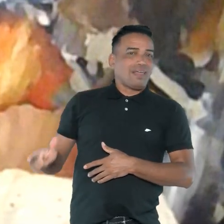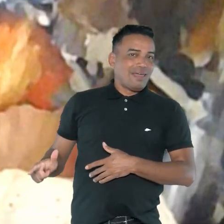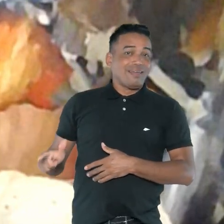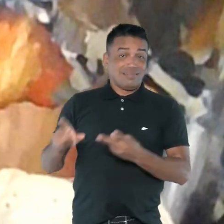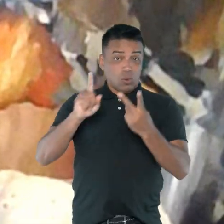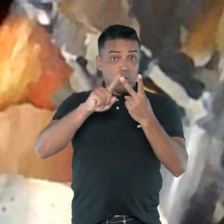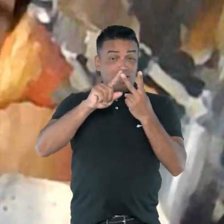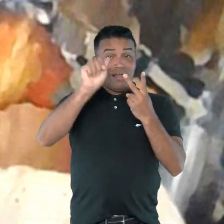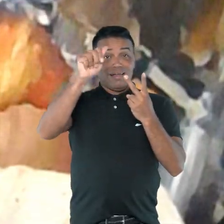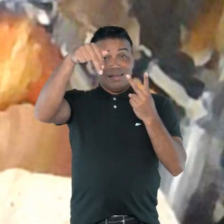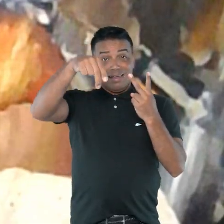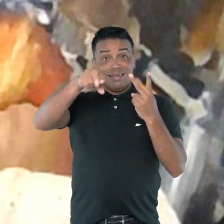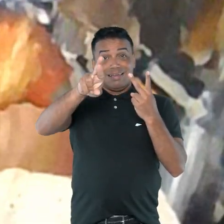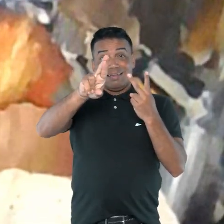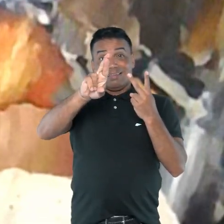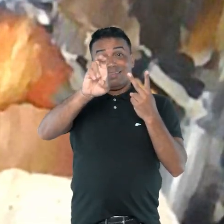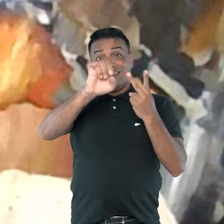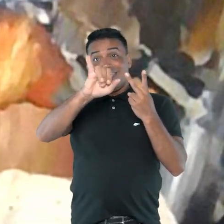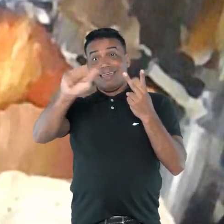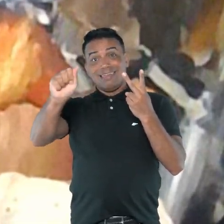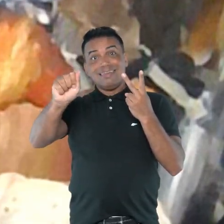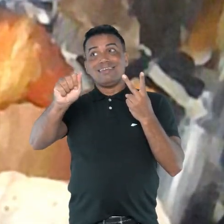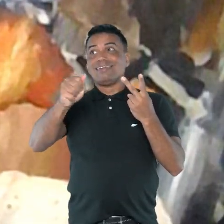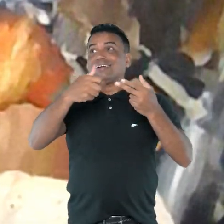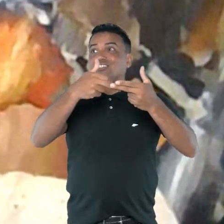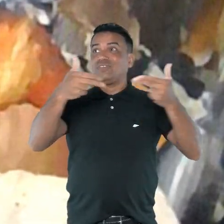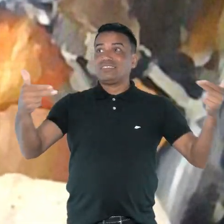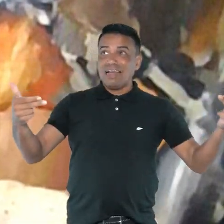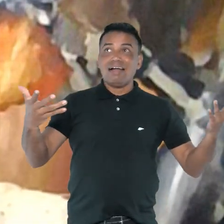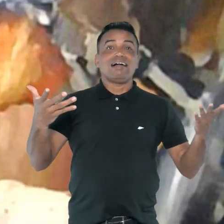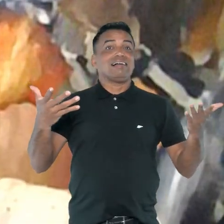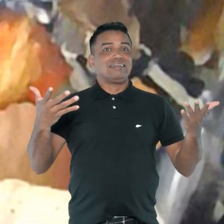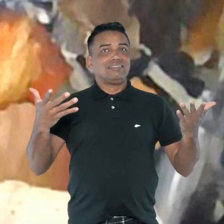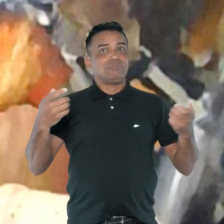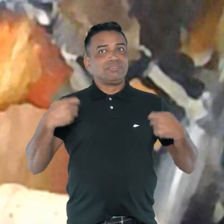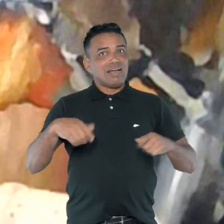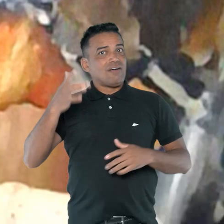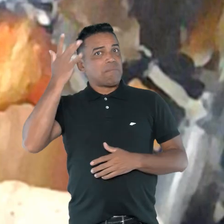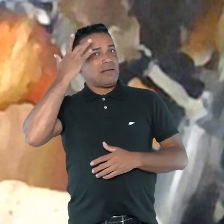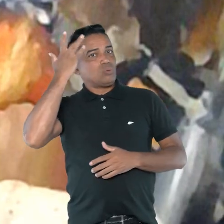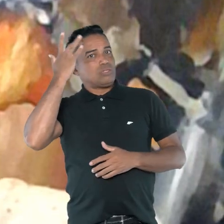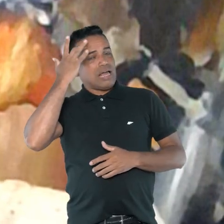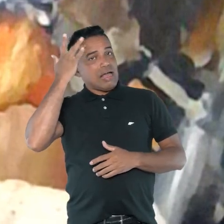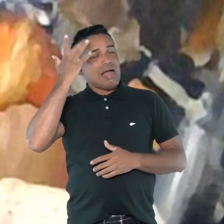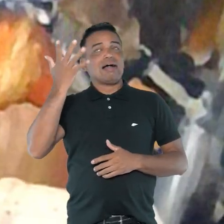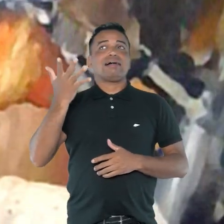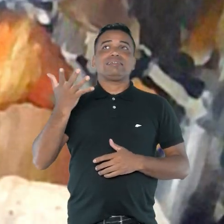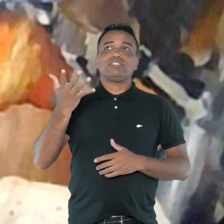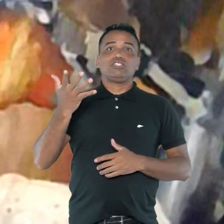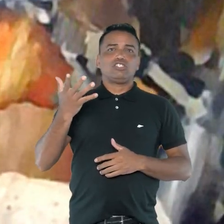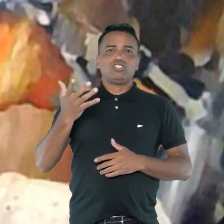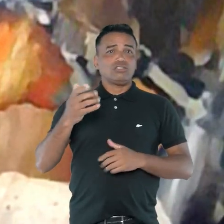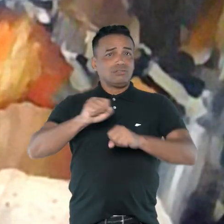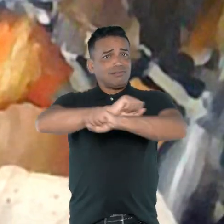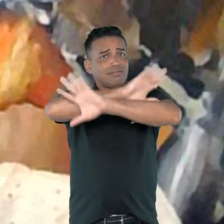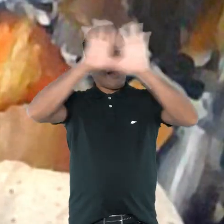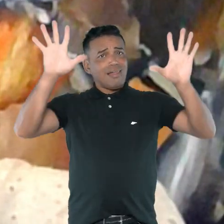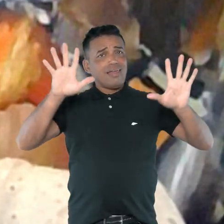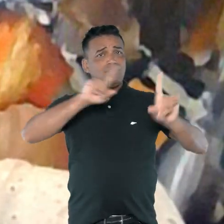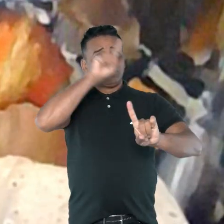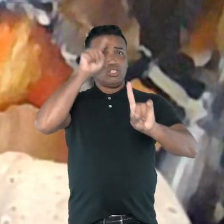precisando lidar com a mesma adversidade e com uma maturidade, com uma sobriedade com a